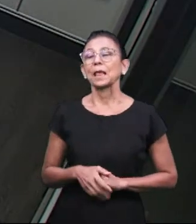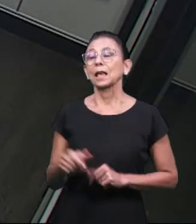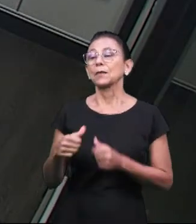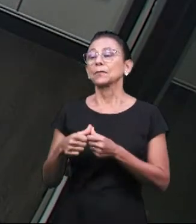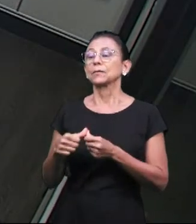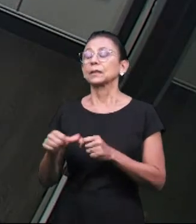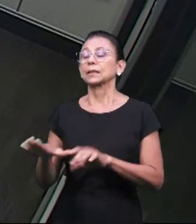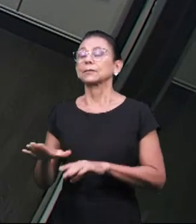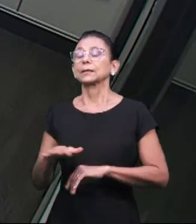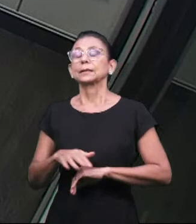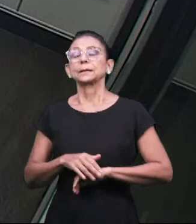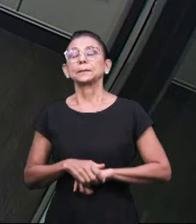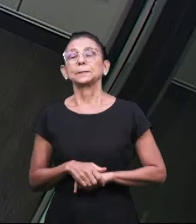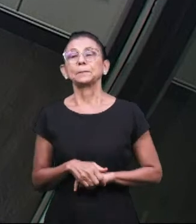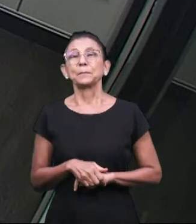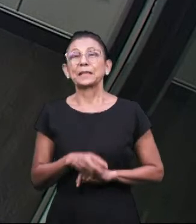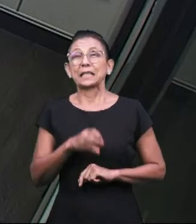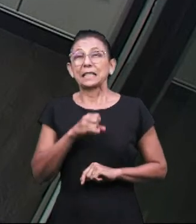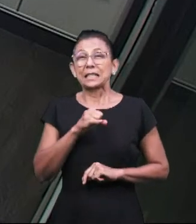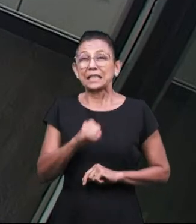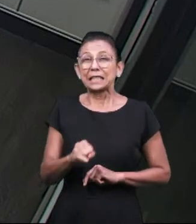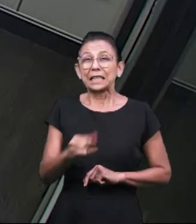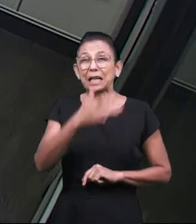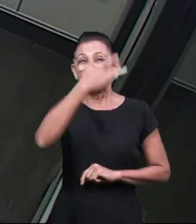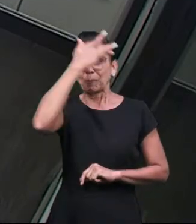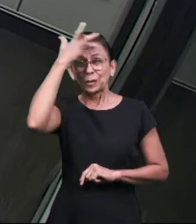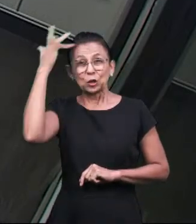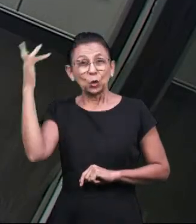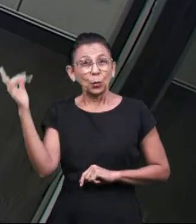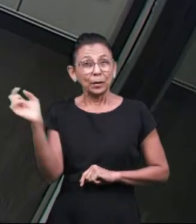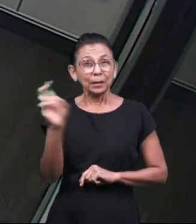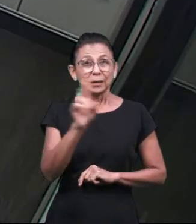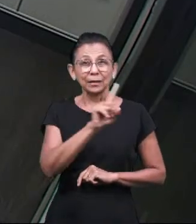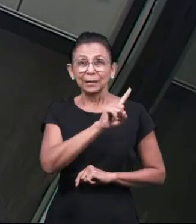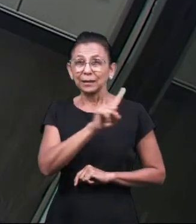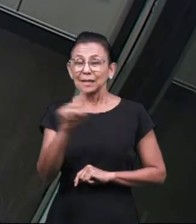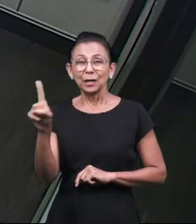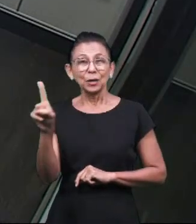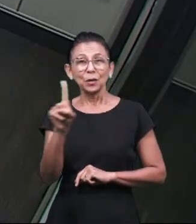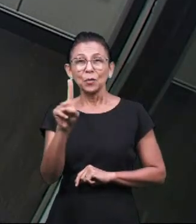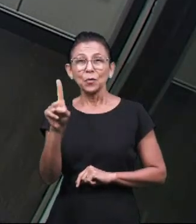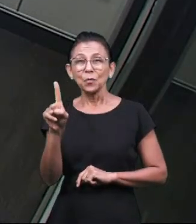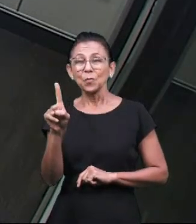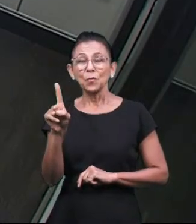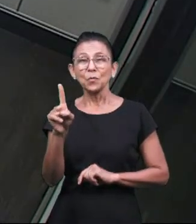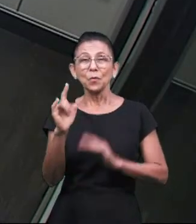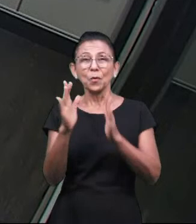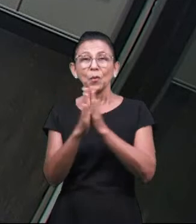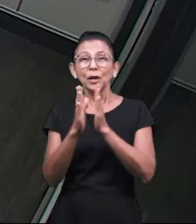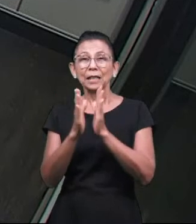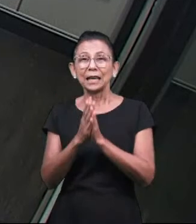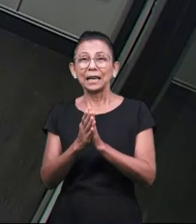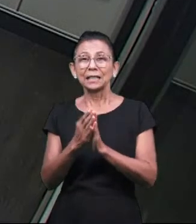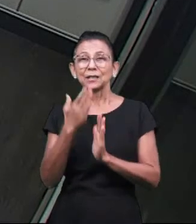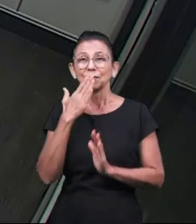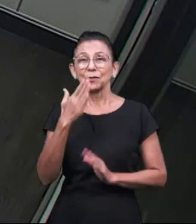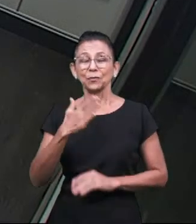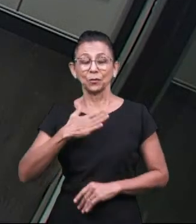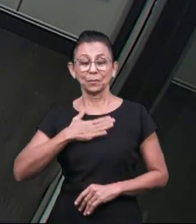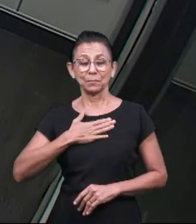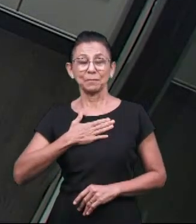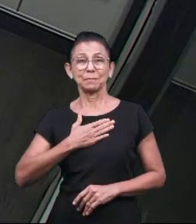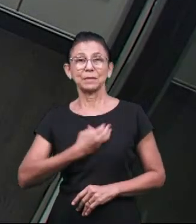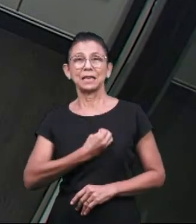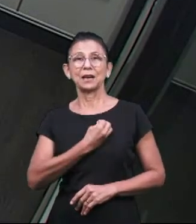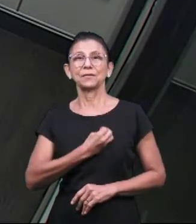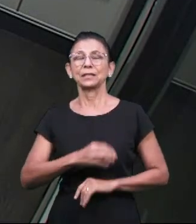orasse por mim, ela orava. Era o pastor. Quando o irmão levantou a igreja de pé para encerrar, ela levantava: Senhor,